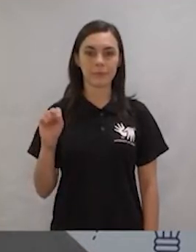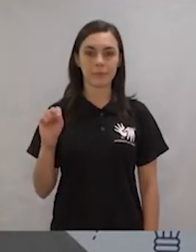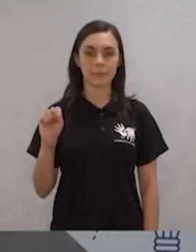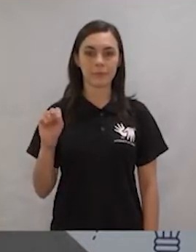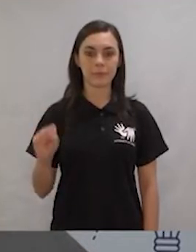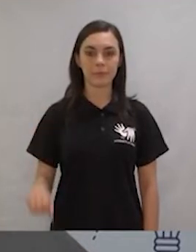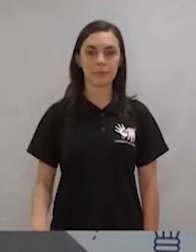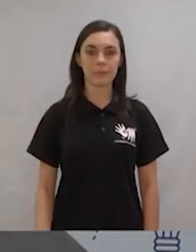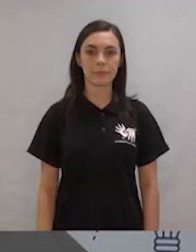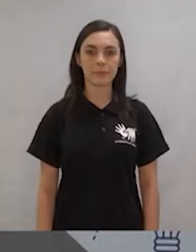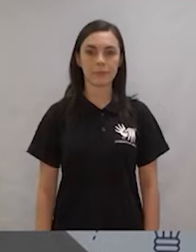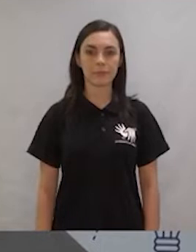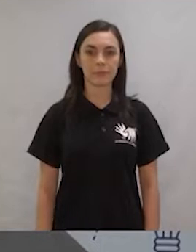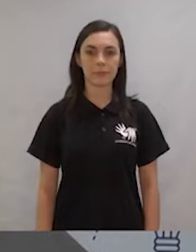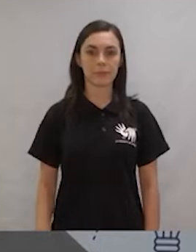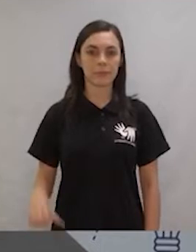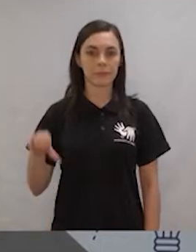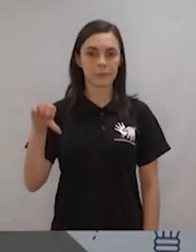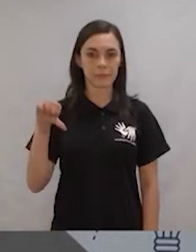8,